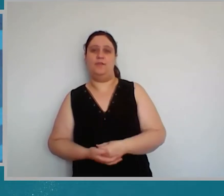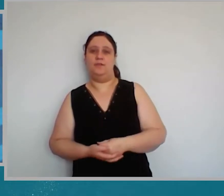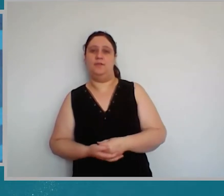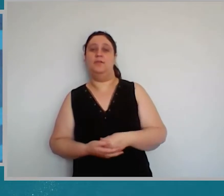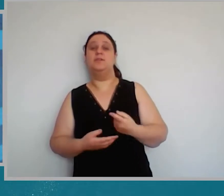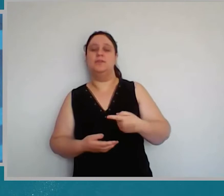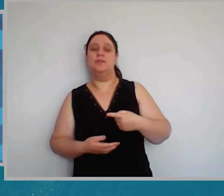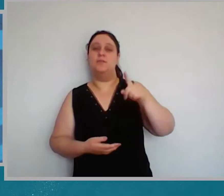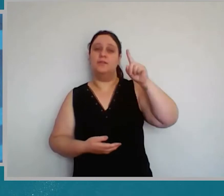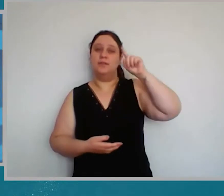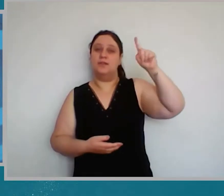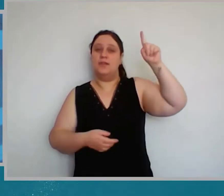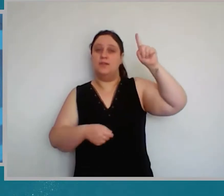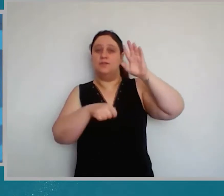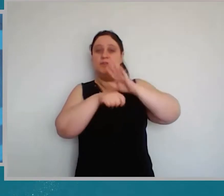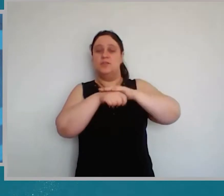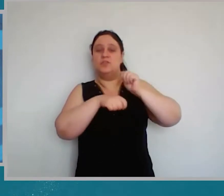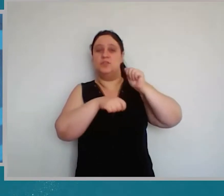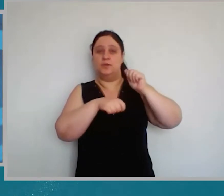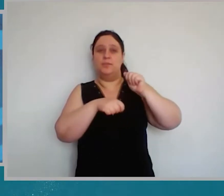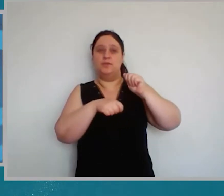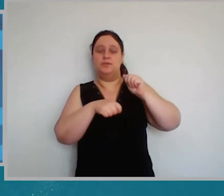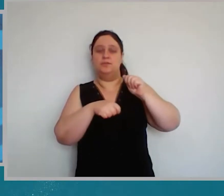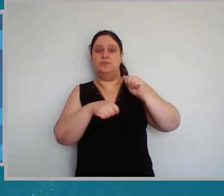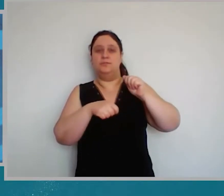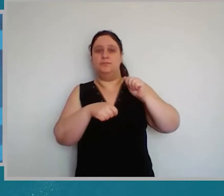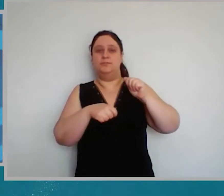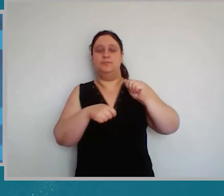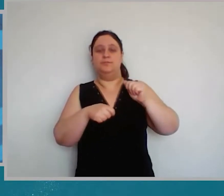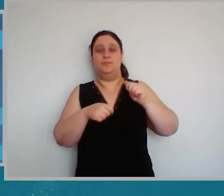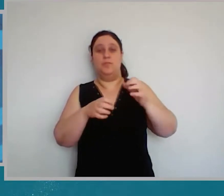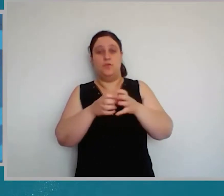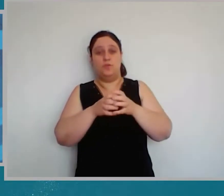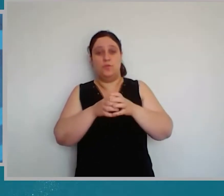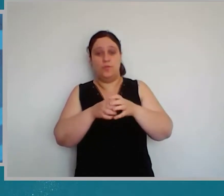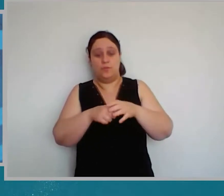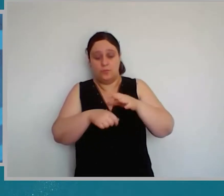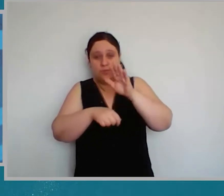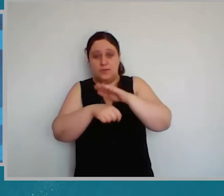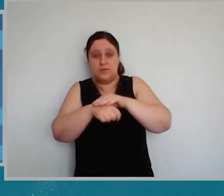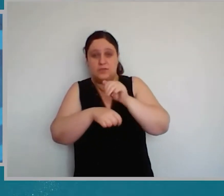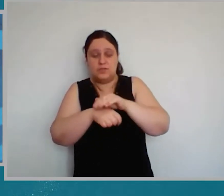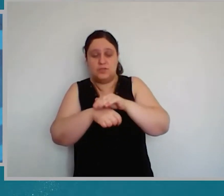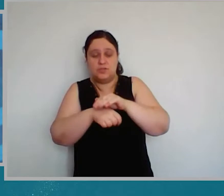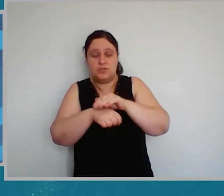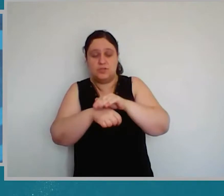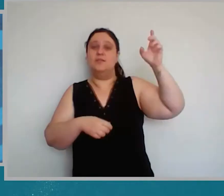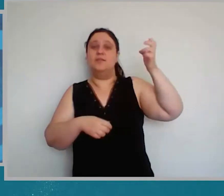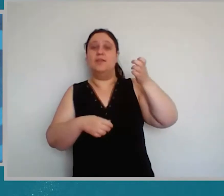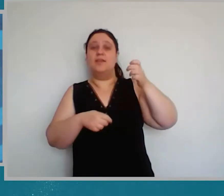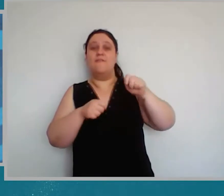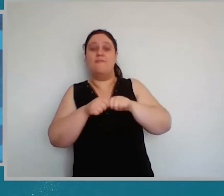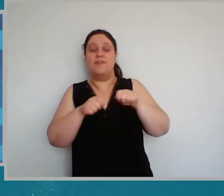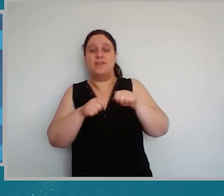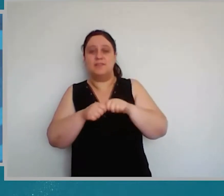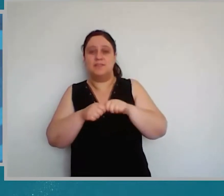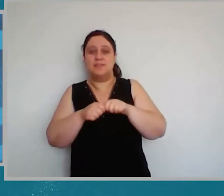chamada. E Deus quer executar o seu propósito a partir da raça